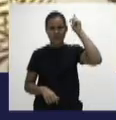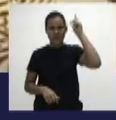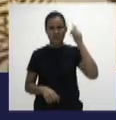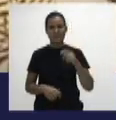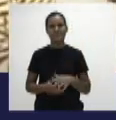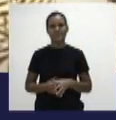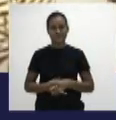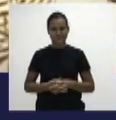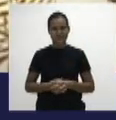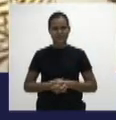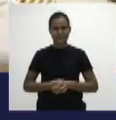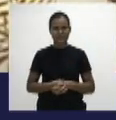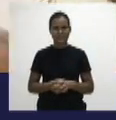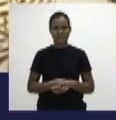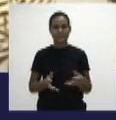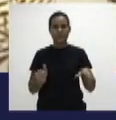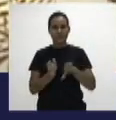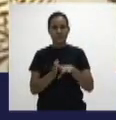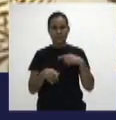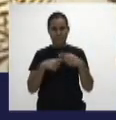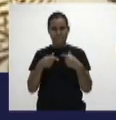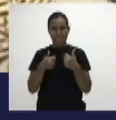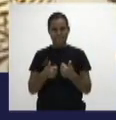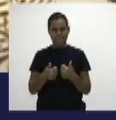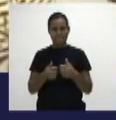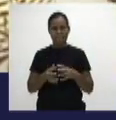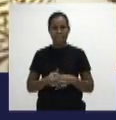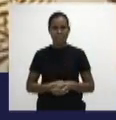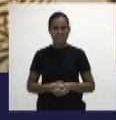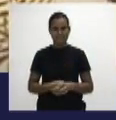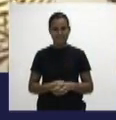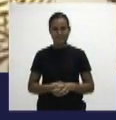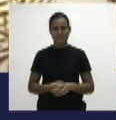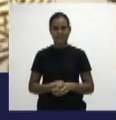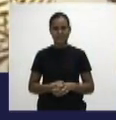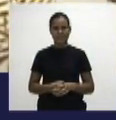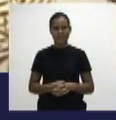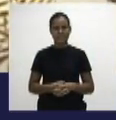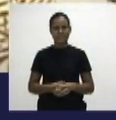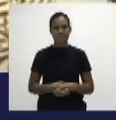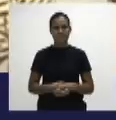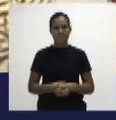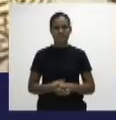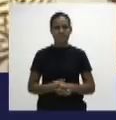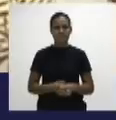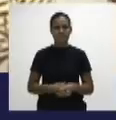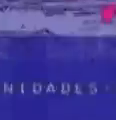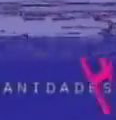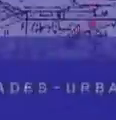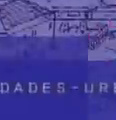que só TV permite com o nosso amigo bacal voltamos em um